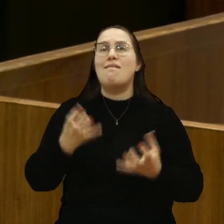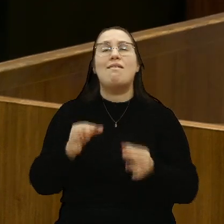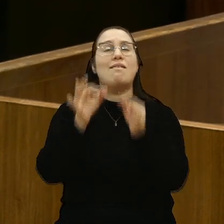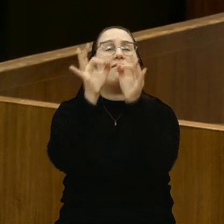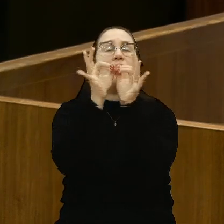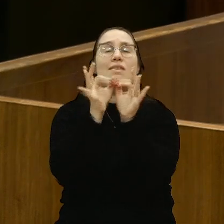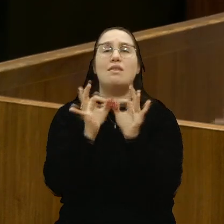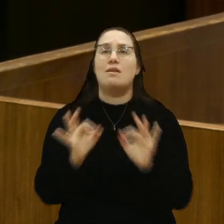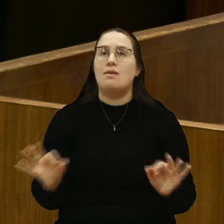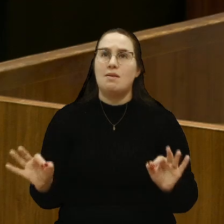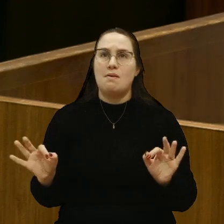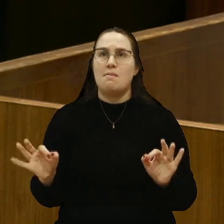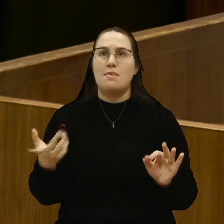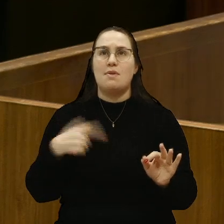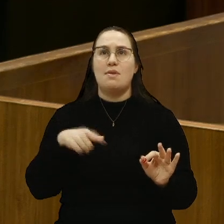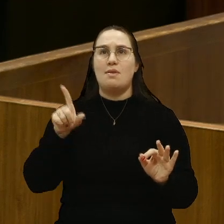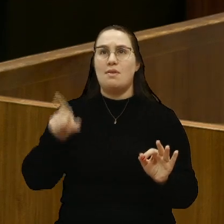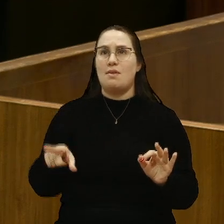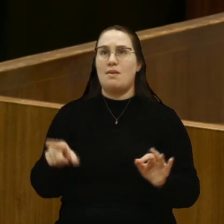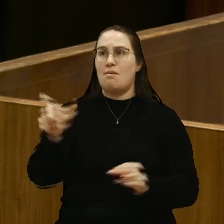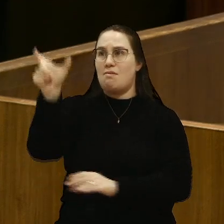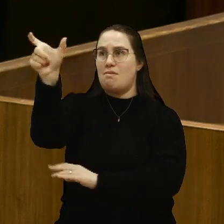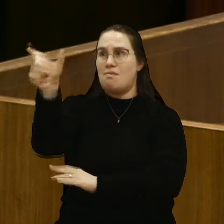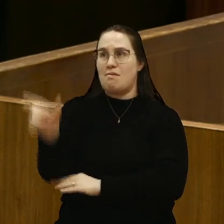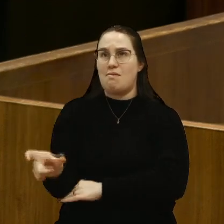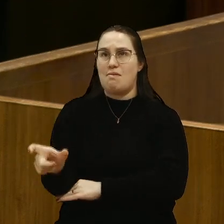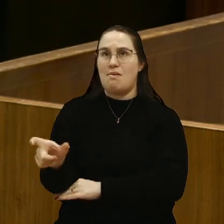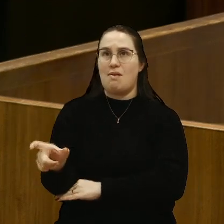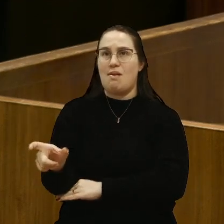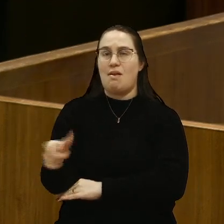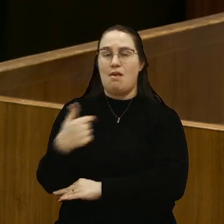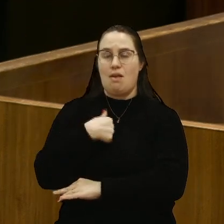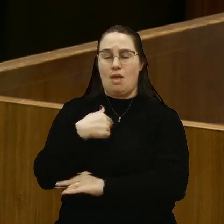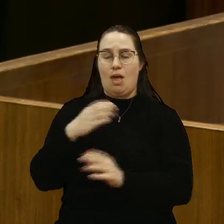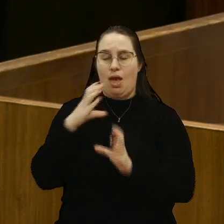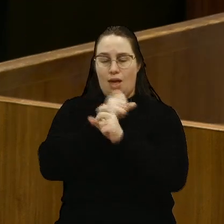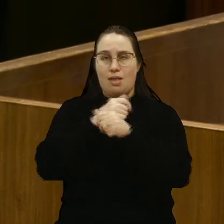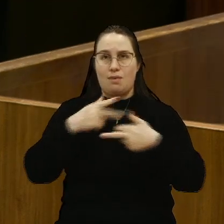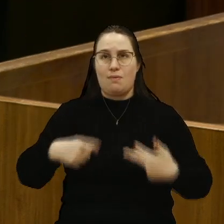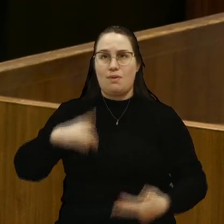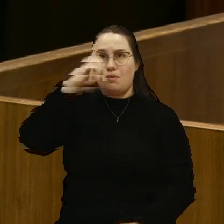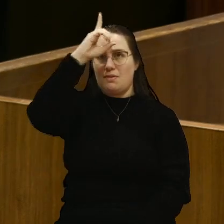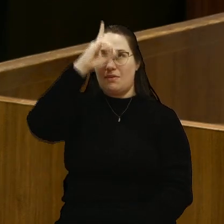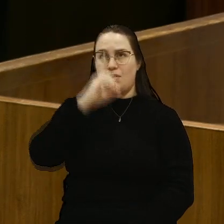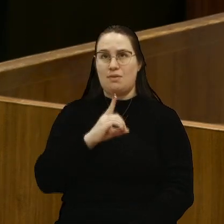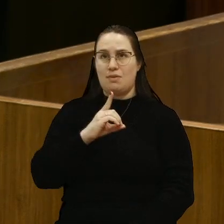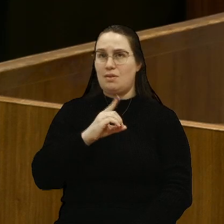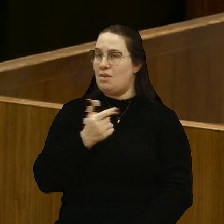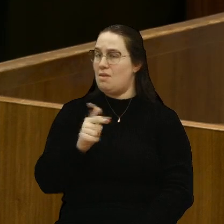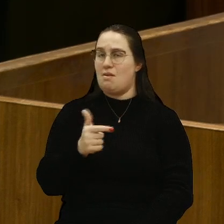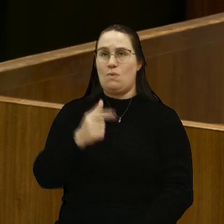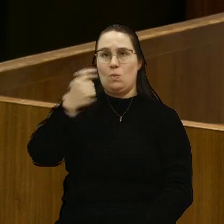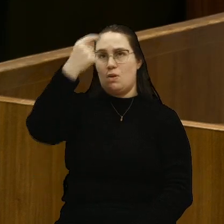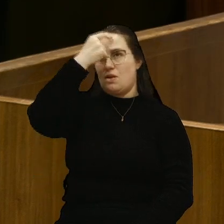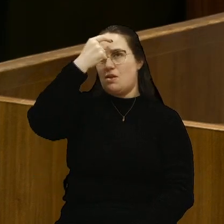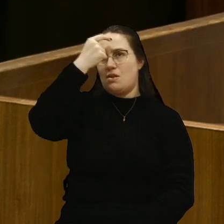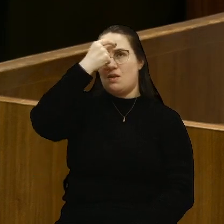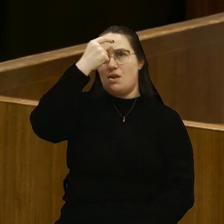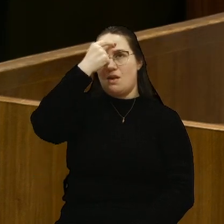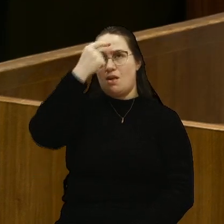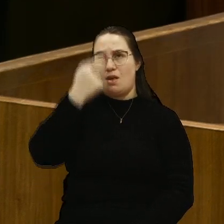simples. Eles são sujeitos de direito, eles são seres sencientes e eles